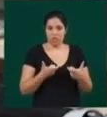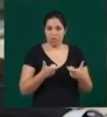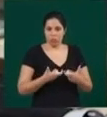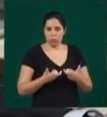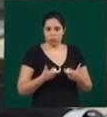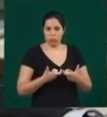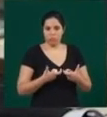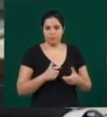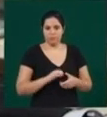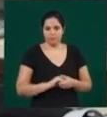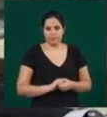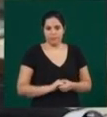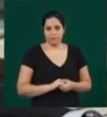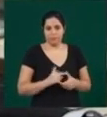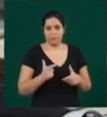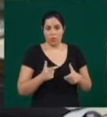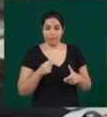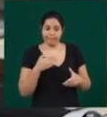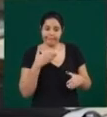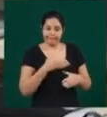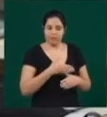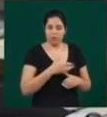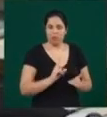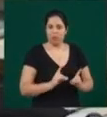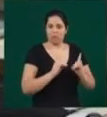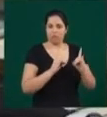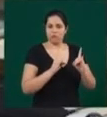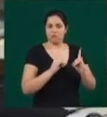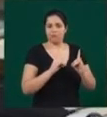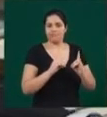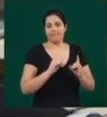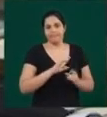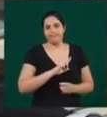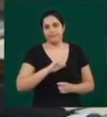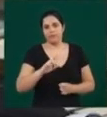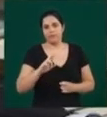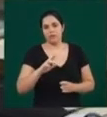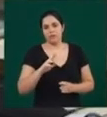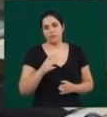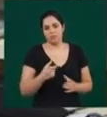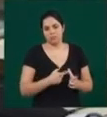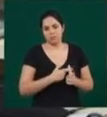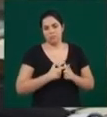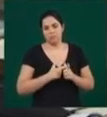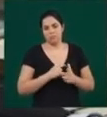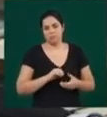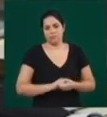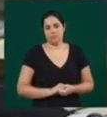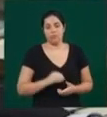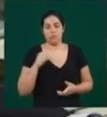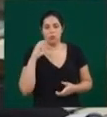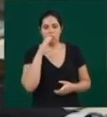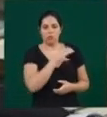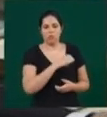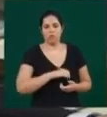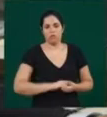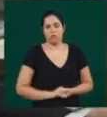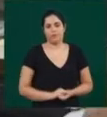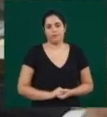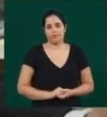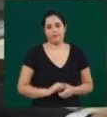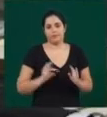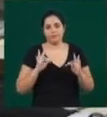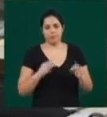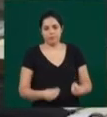seu, você está no condomínio, ele responde pelo débito. Então é muito mais rápido o processo e assim